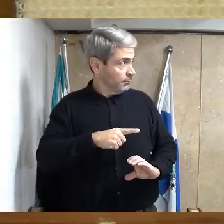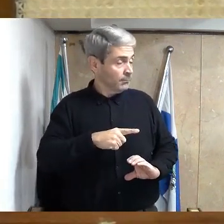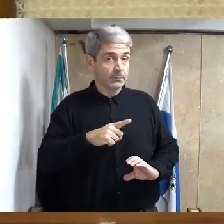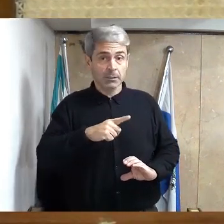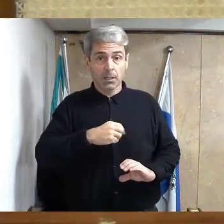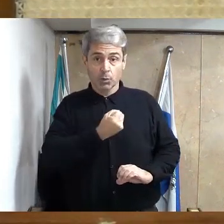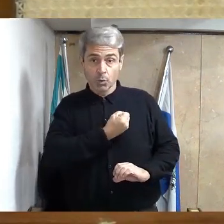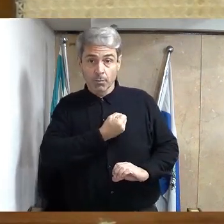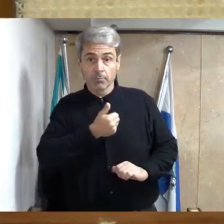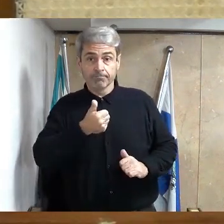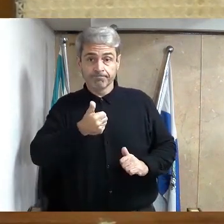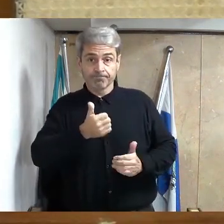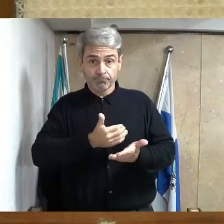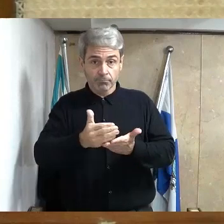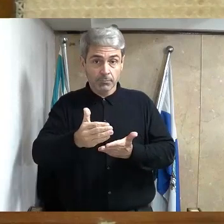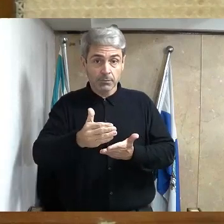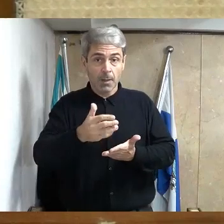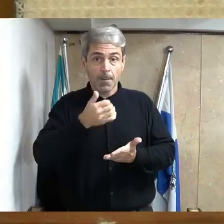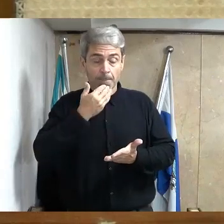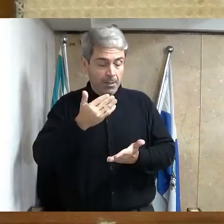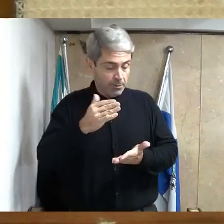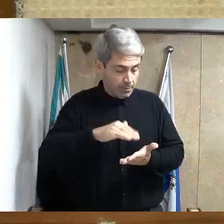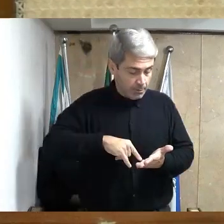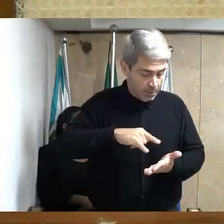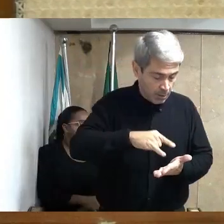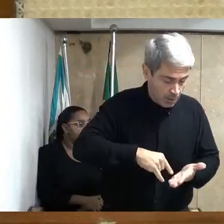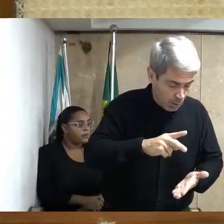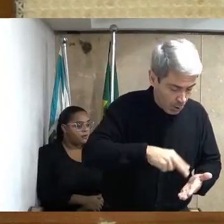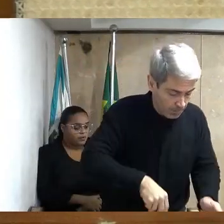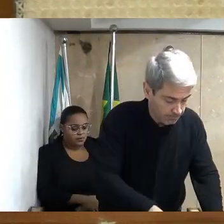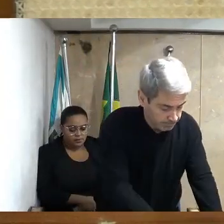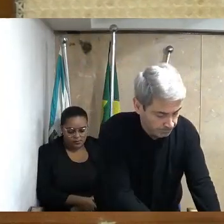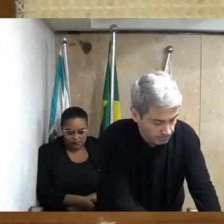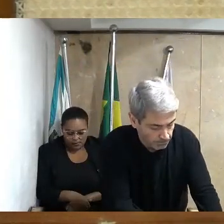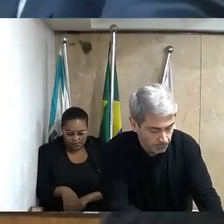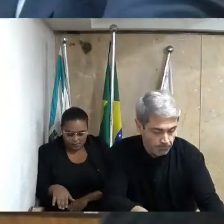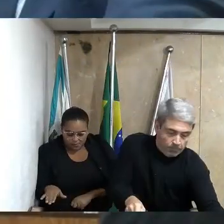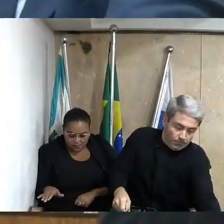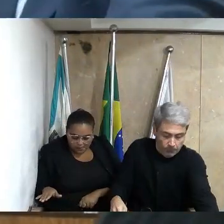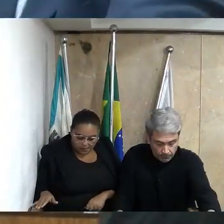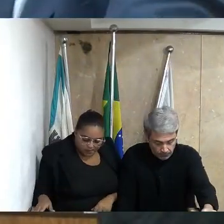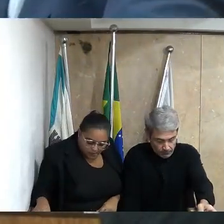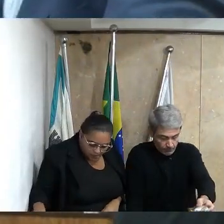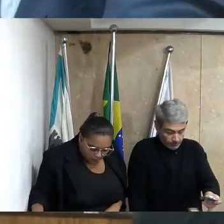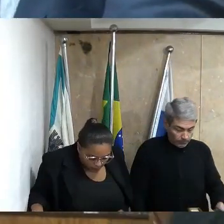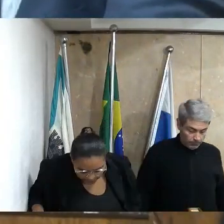Tendo número legal, peço ao secretário que faça a leitura da ordem do dia.